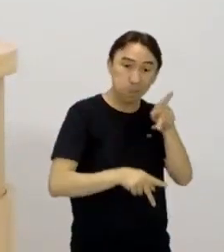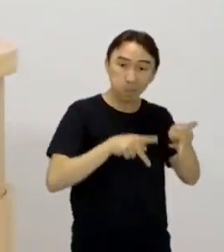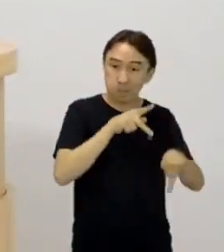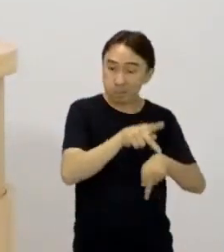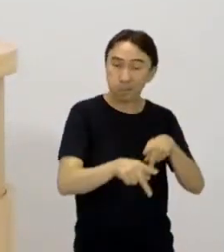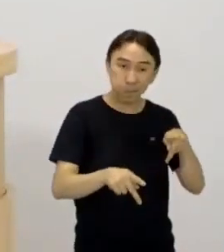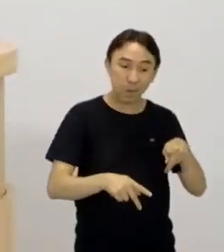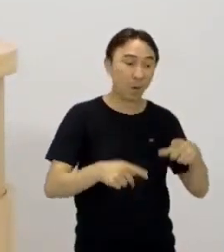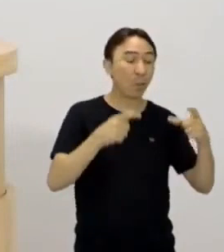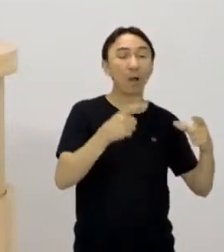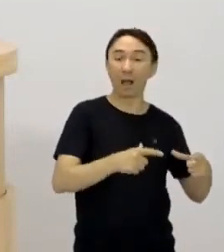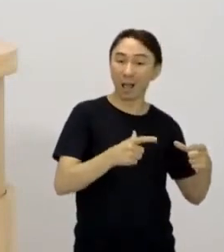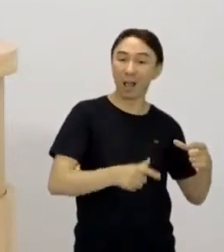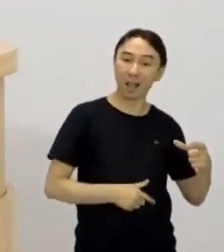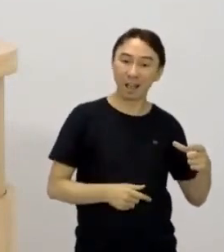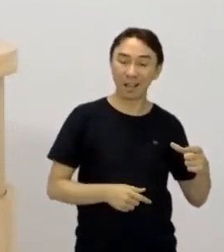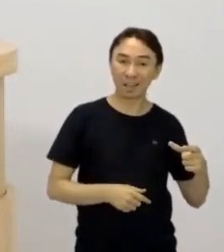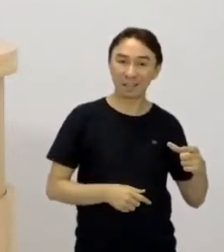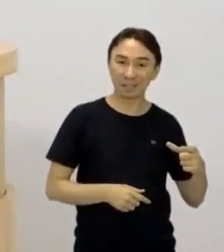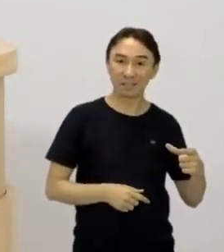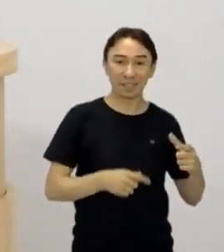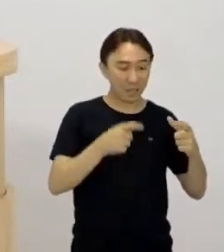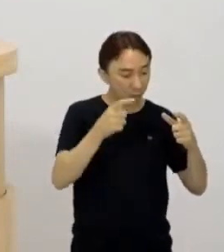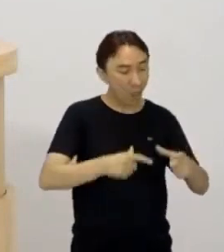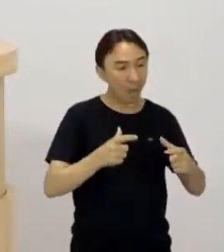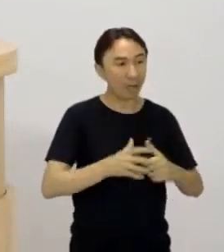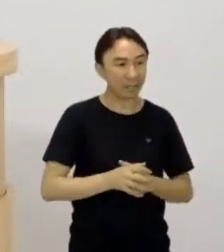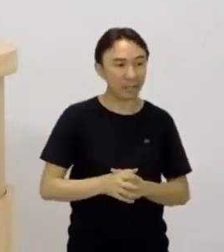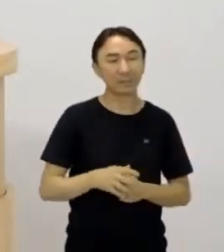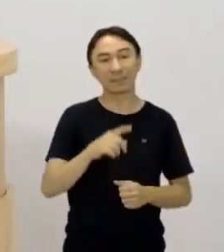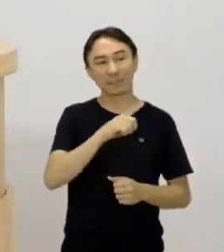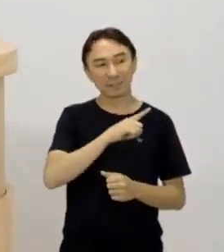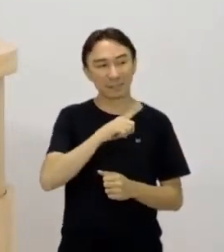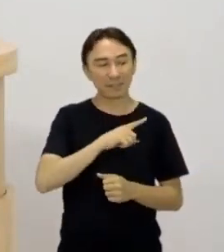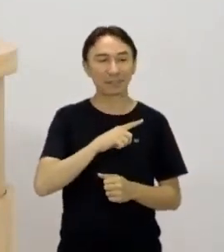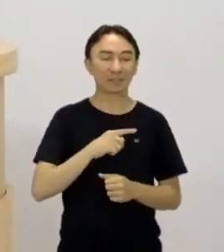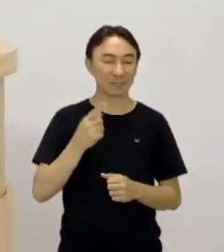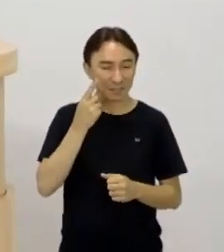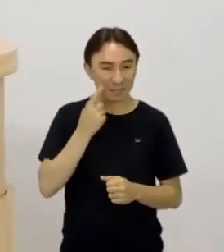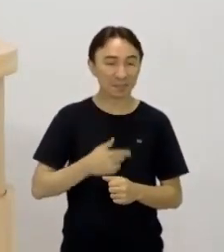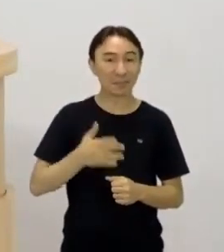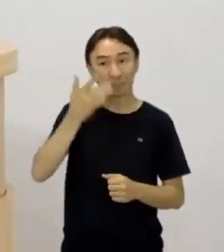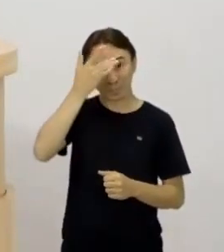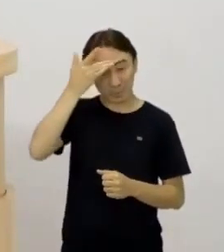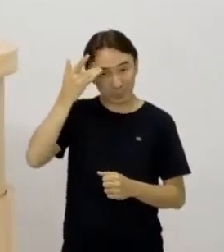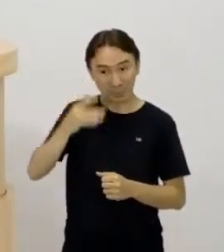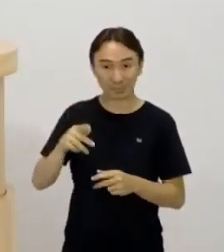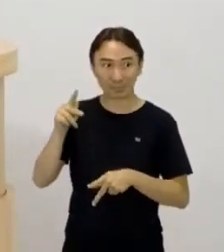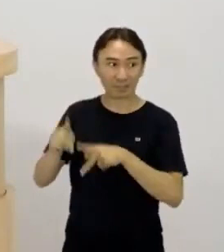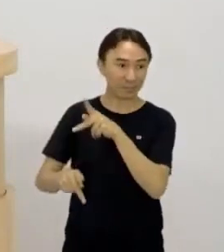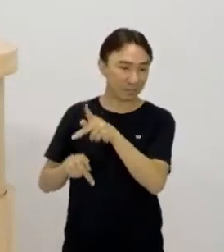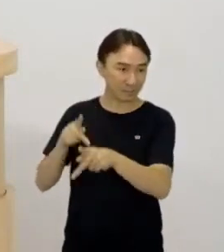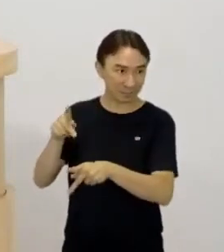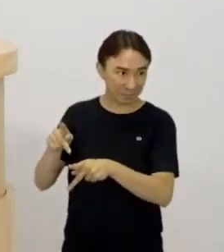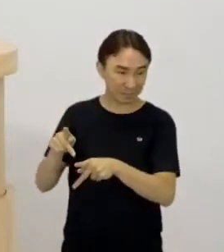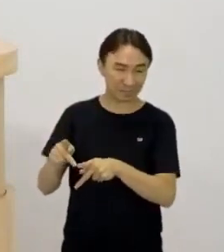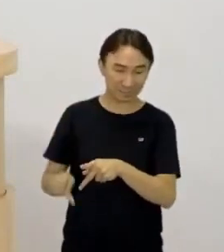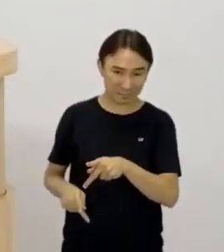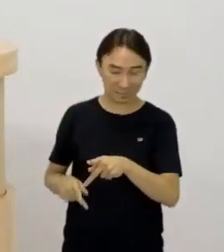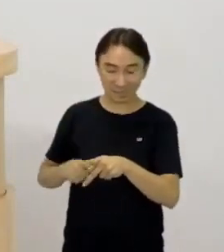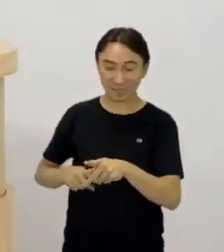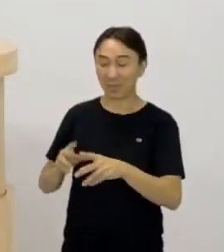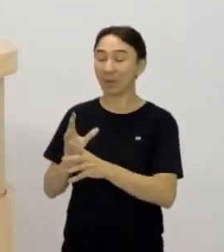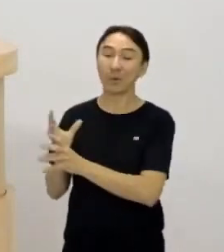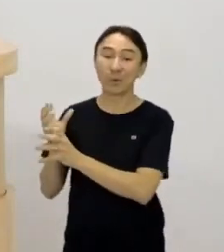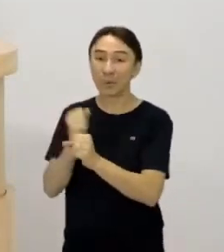fala relativa. Ela tem uma relação entre o total da população dela dividindo pela área. Então, se tem